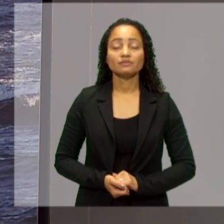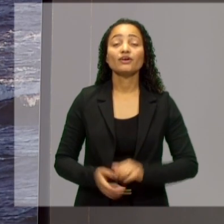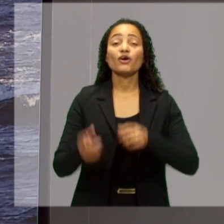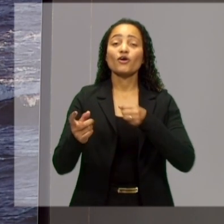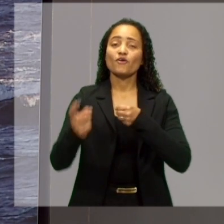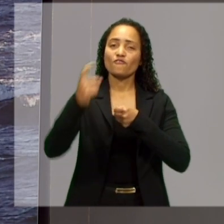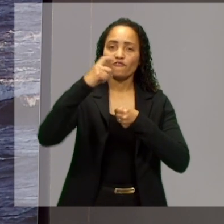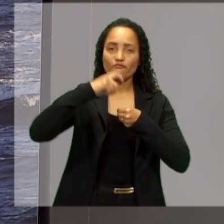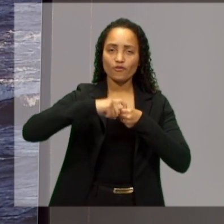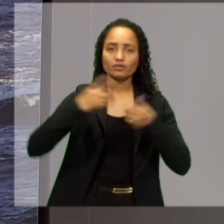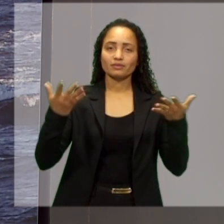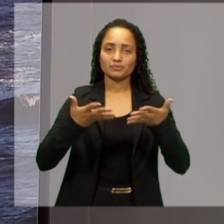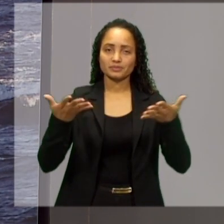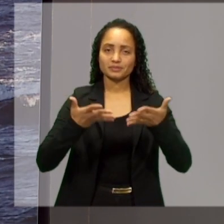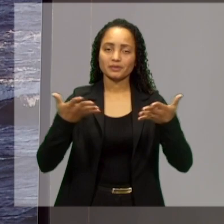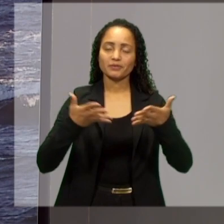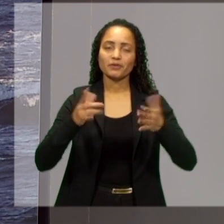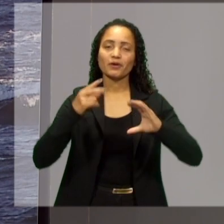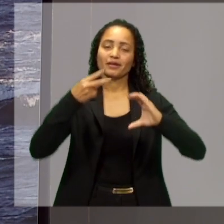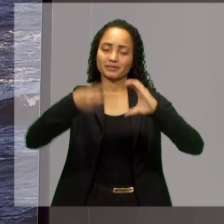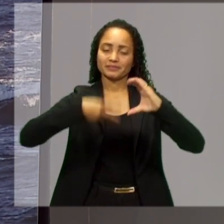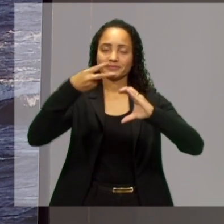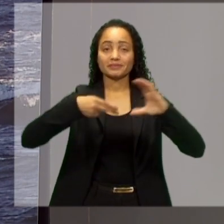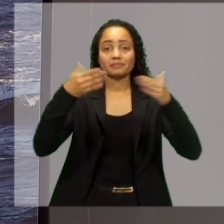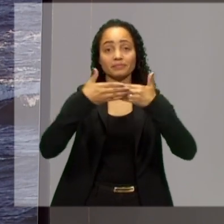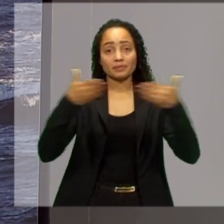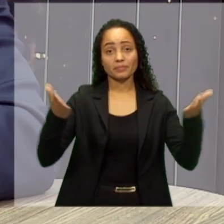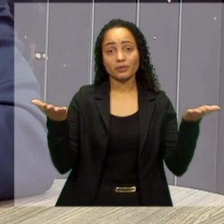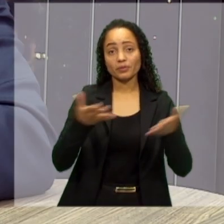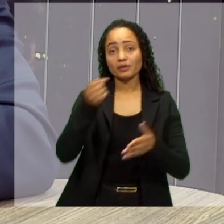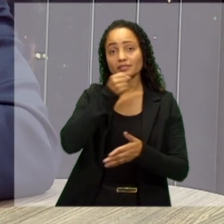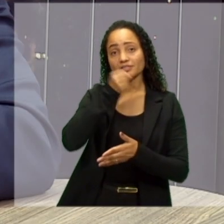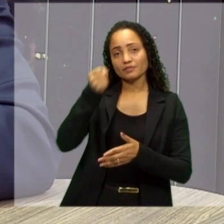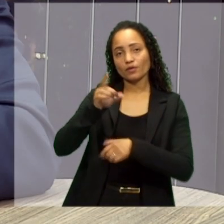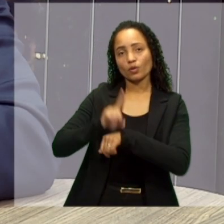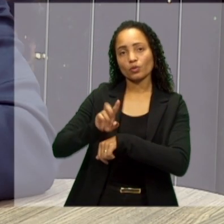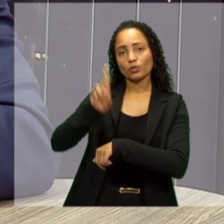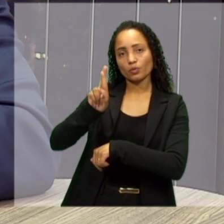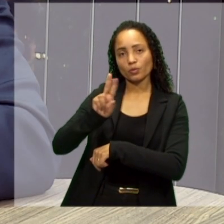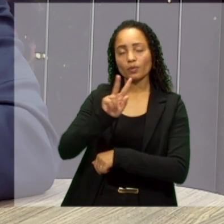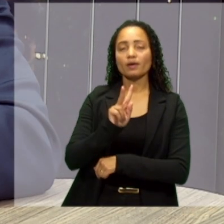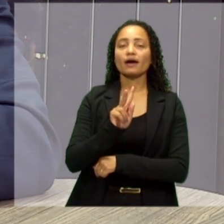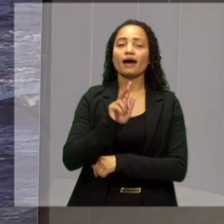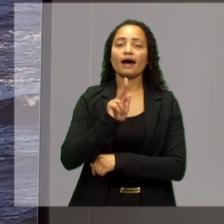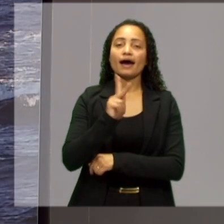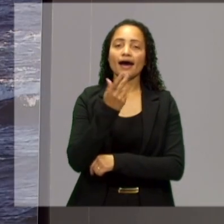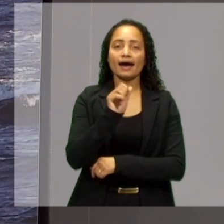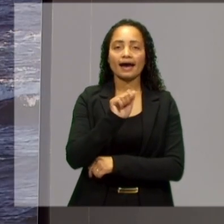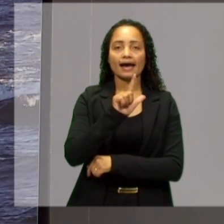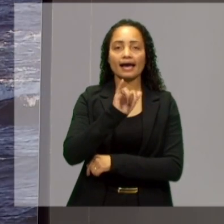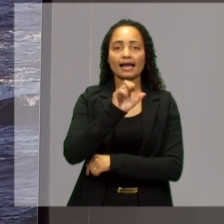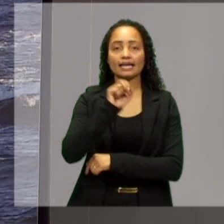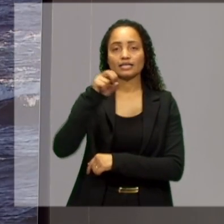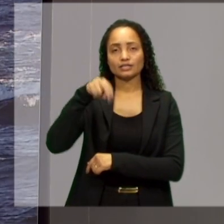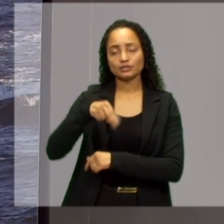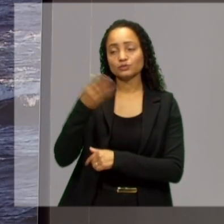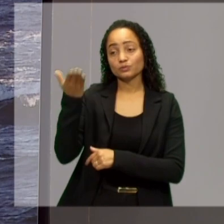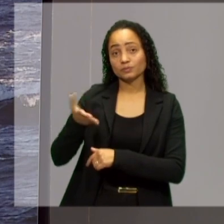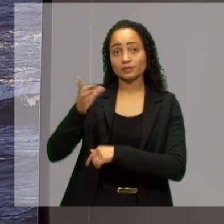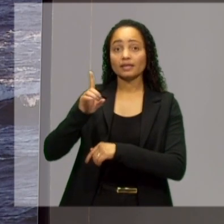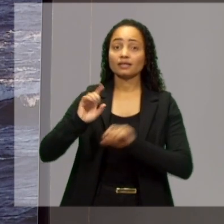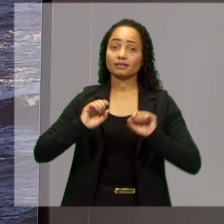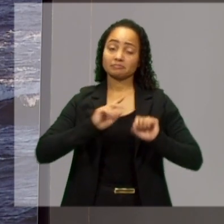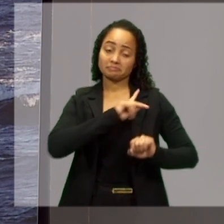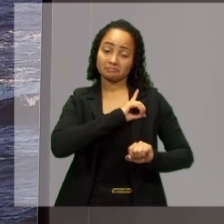Voltamos aqui neste Câmara Aberta, que hoje entrevista o Dr. Alisson Tarley Nolli, defensor público